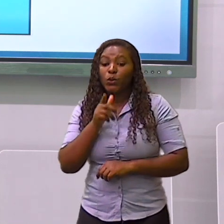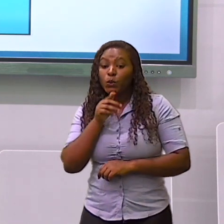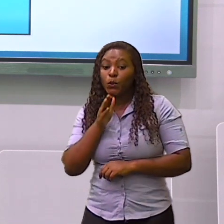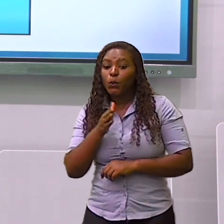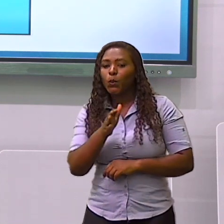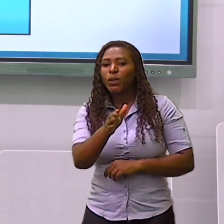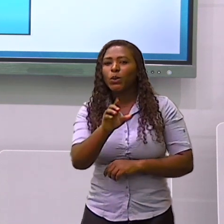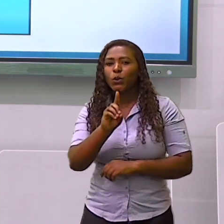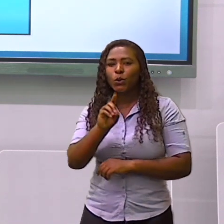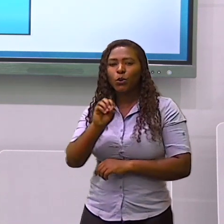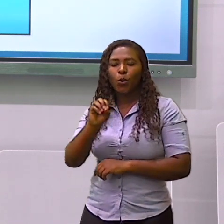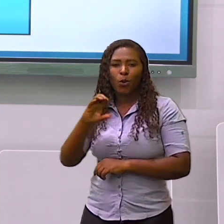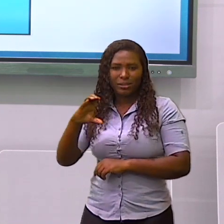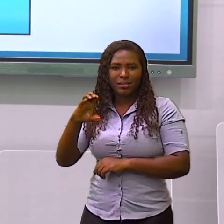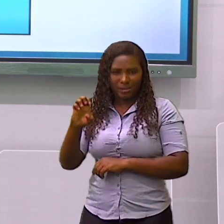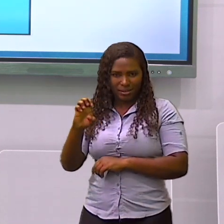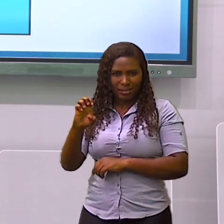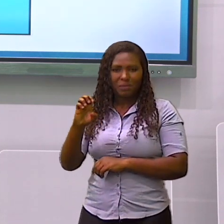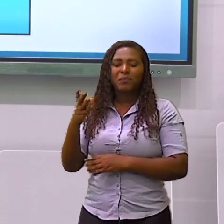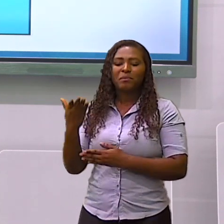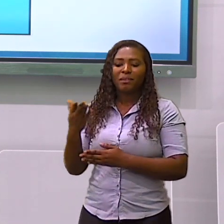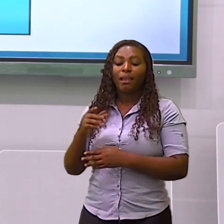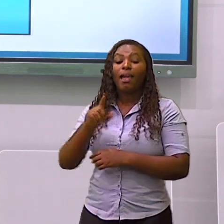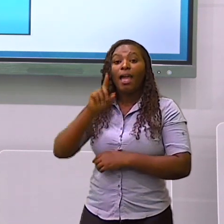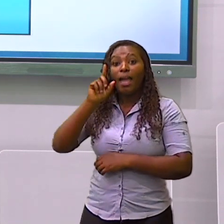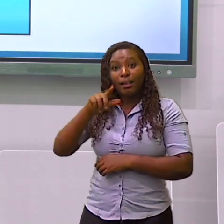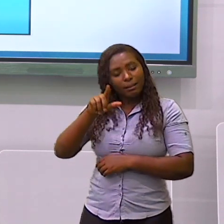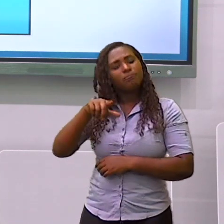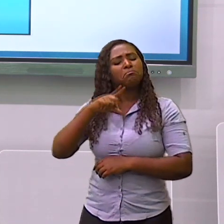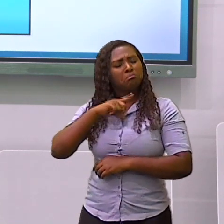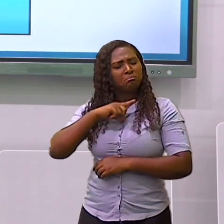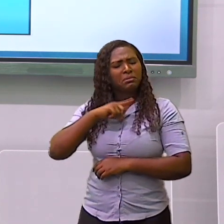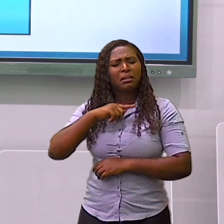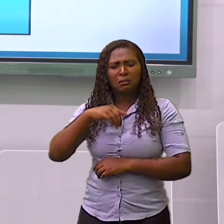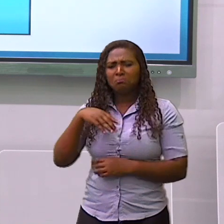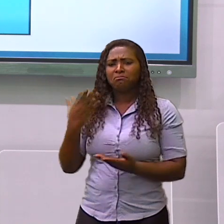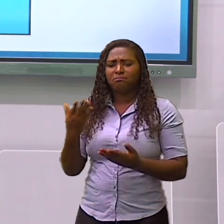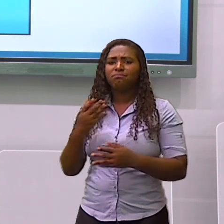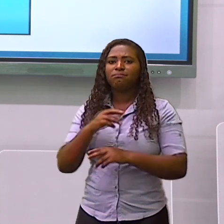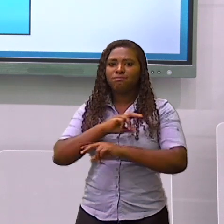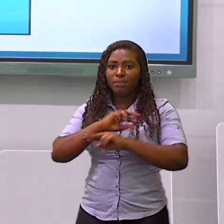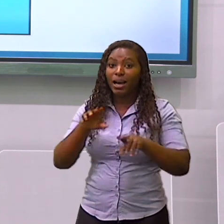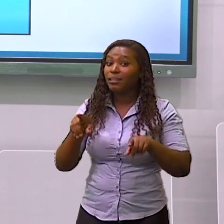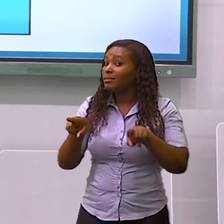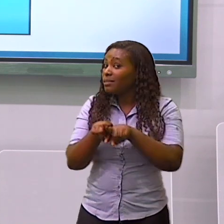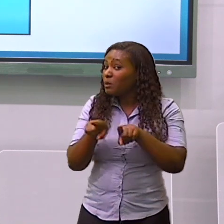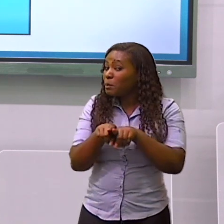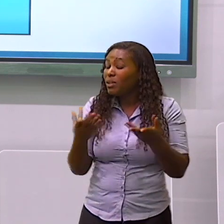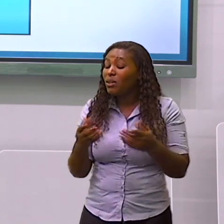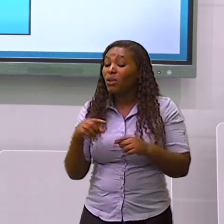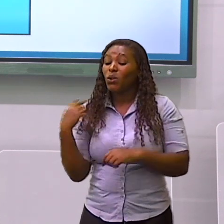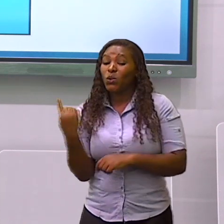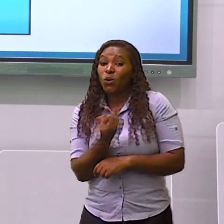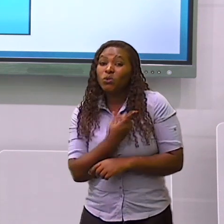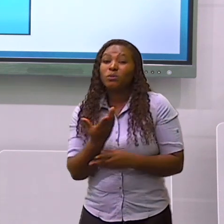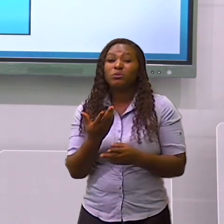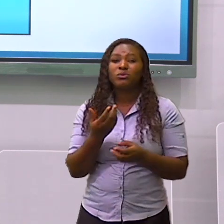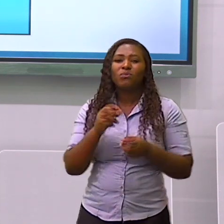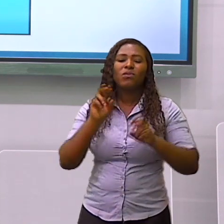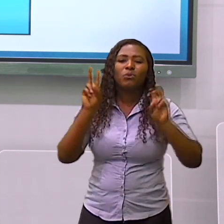pouquinho da bacia do Rio Doce e depois do desastre que aconteceu nessa